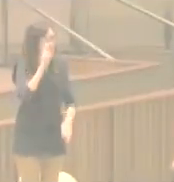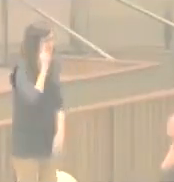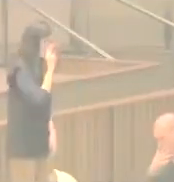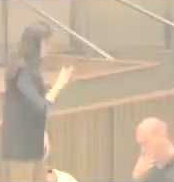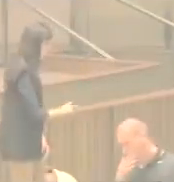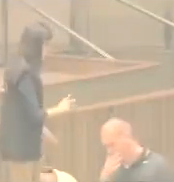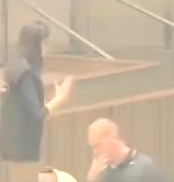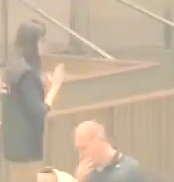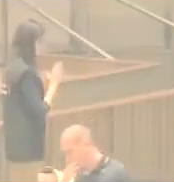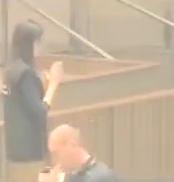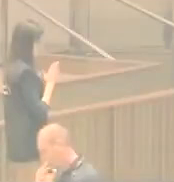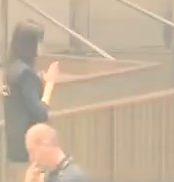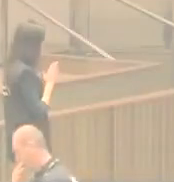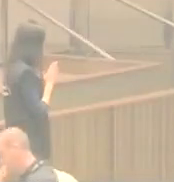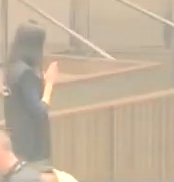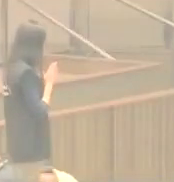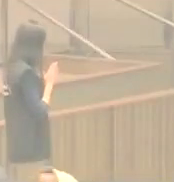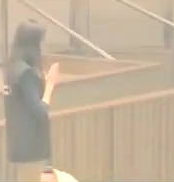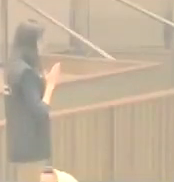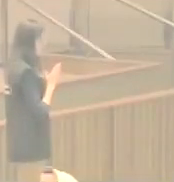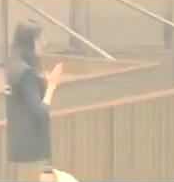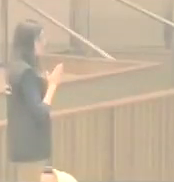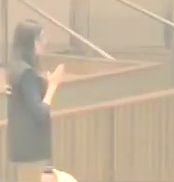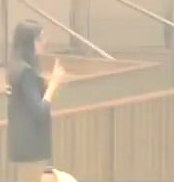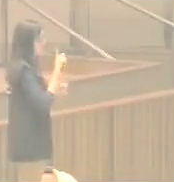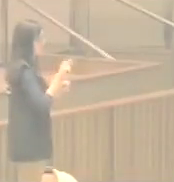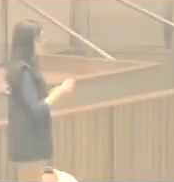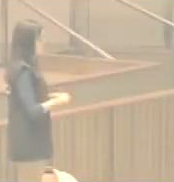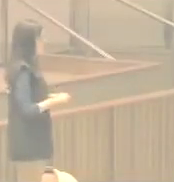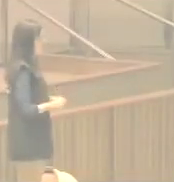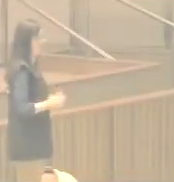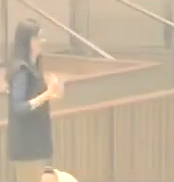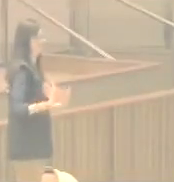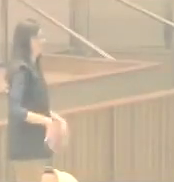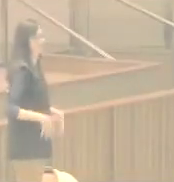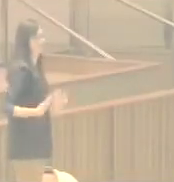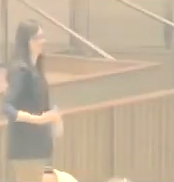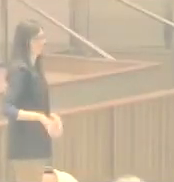clamor e faz o improvável,